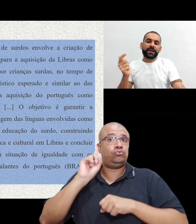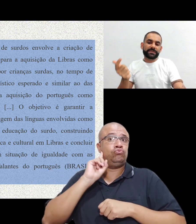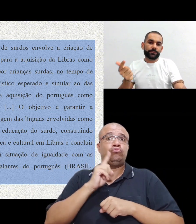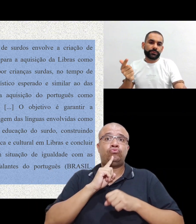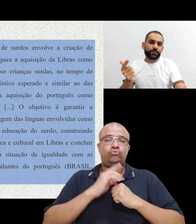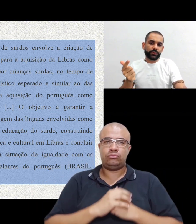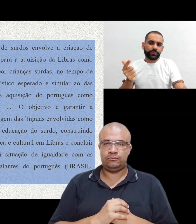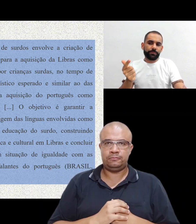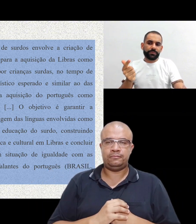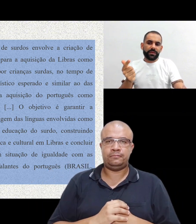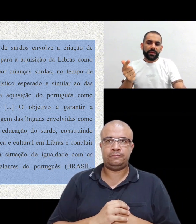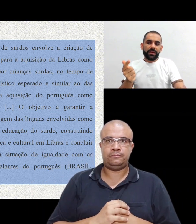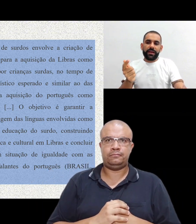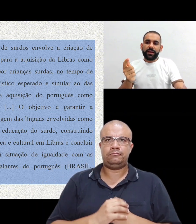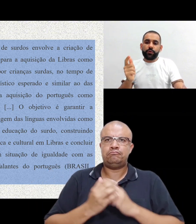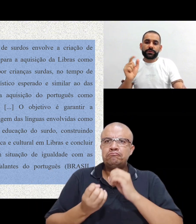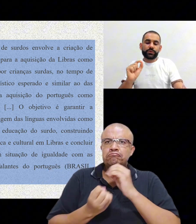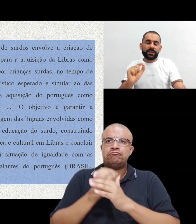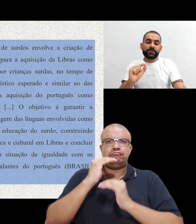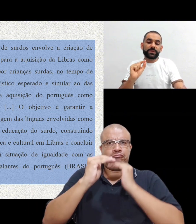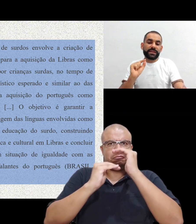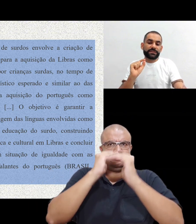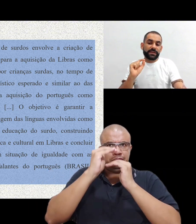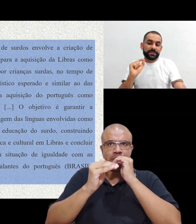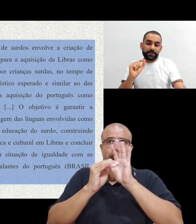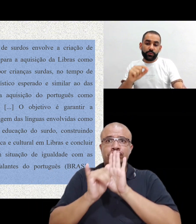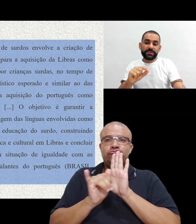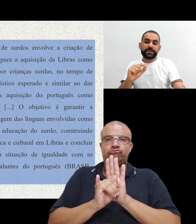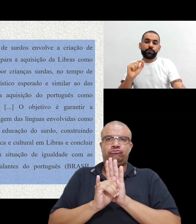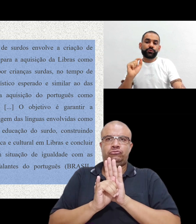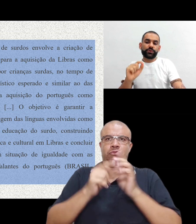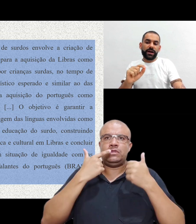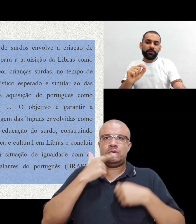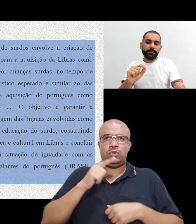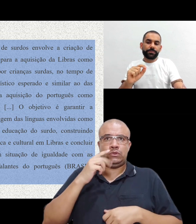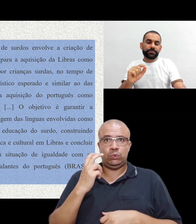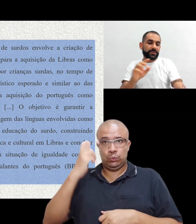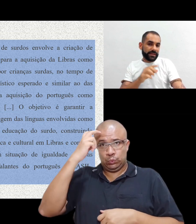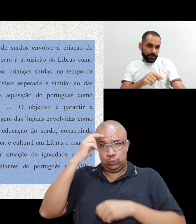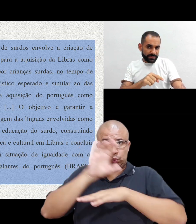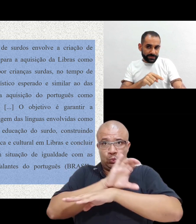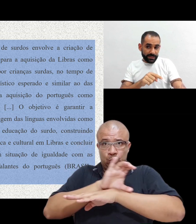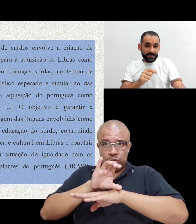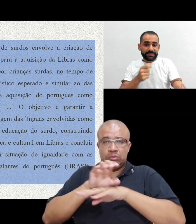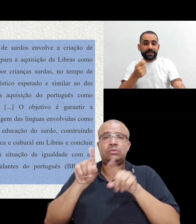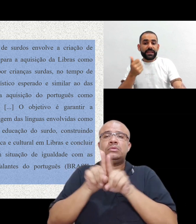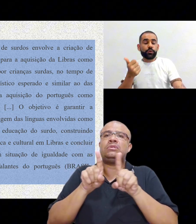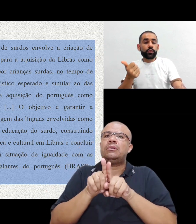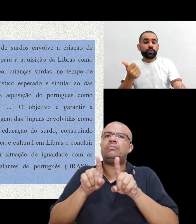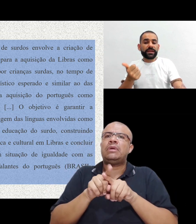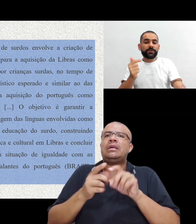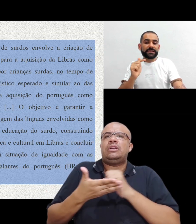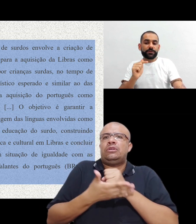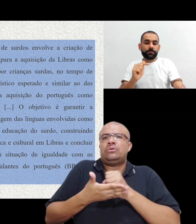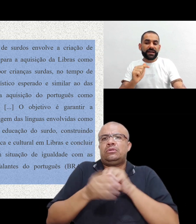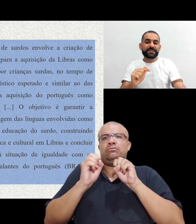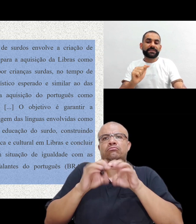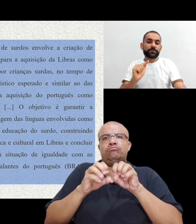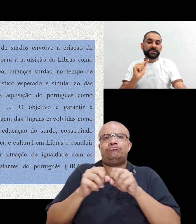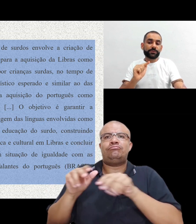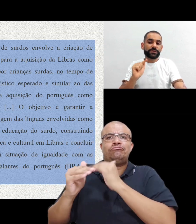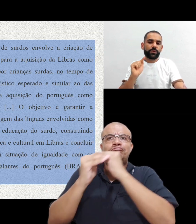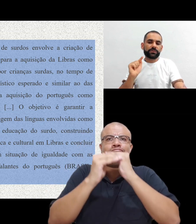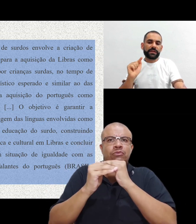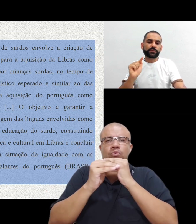para a educação do surdo, construindo sua identidade linguística, cultural na língua de sinais e concluir a educação